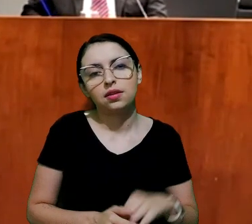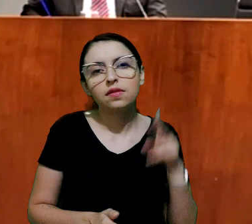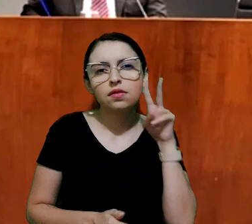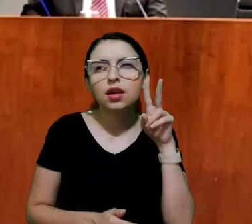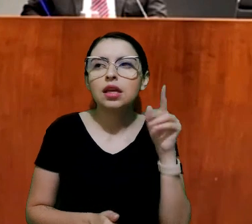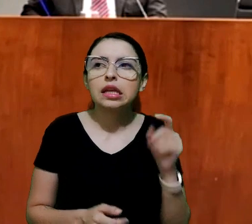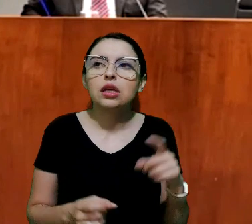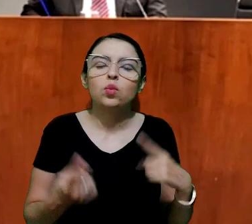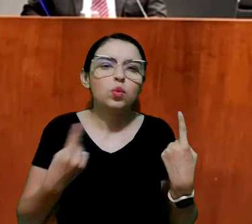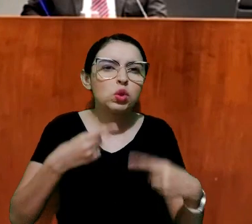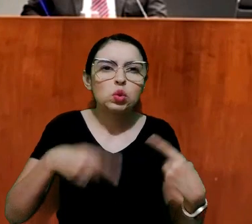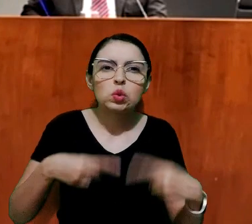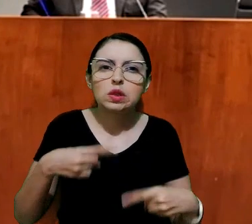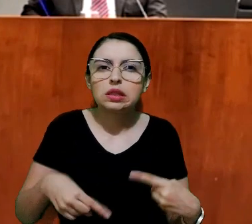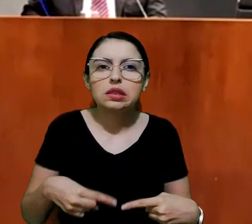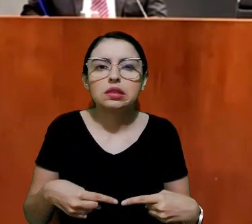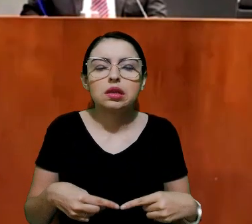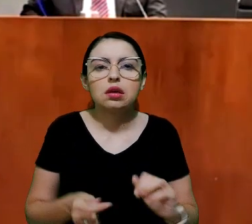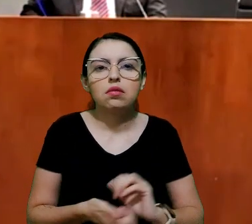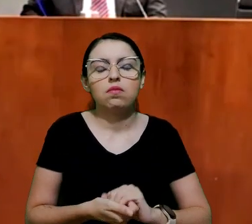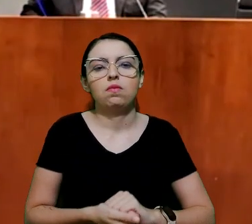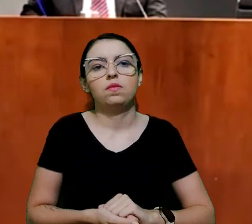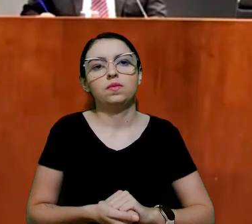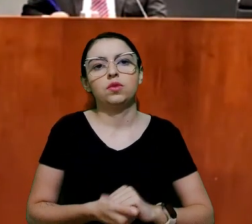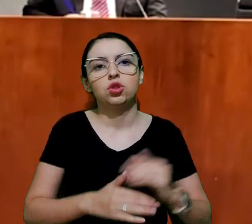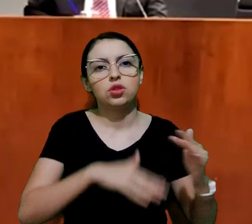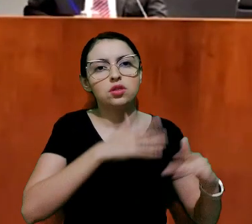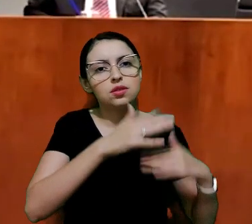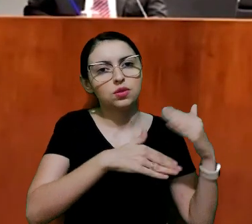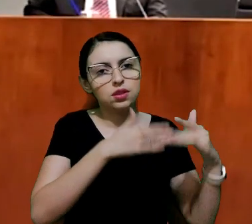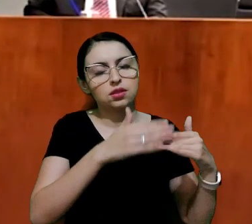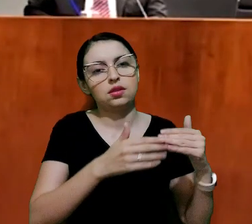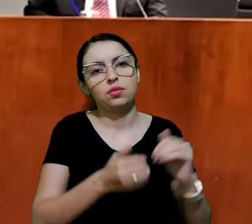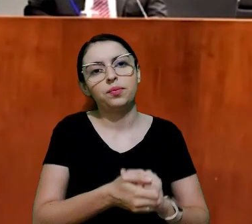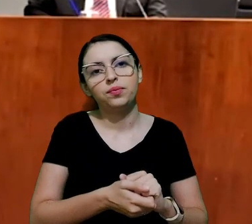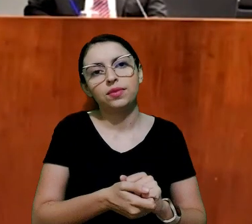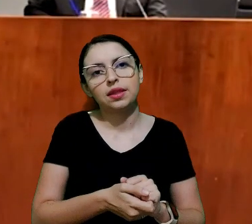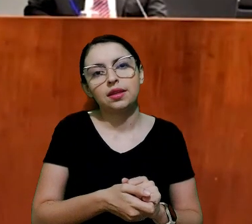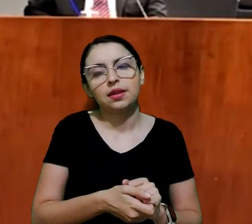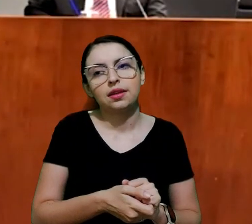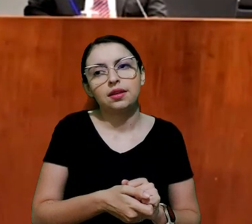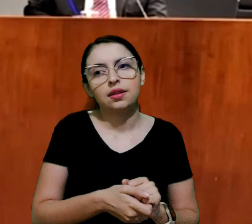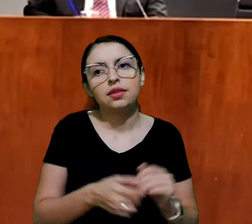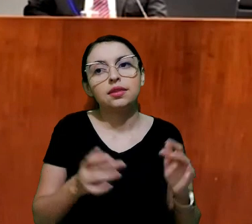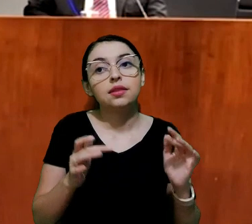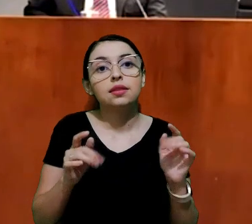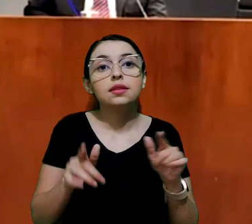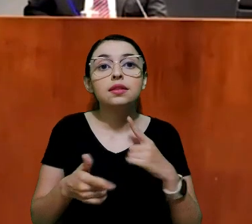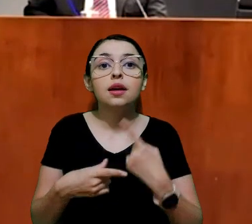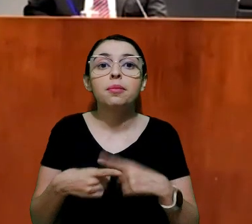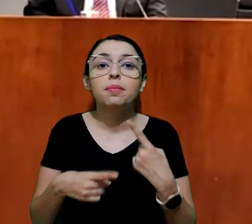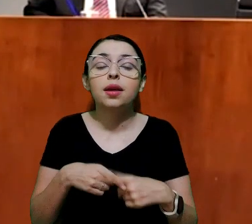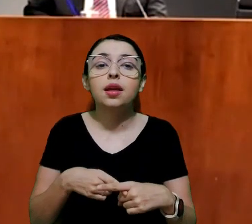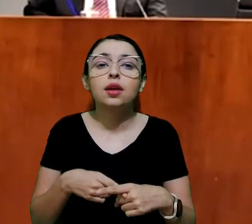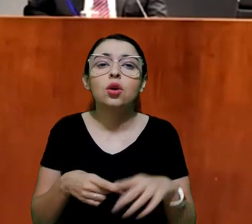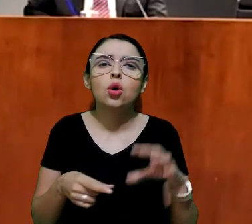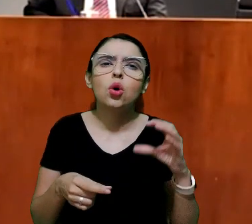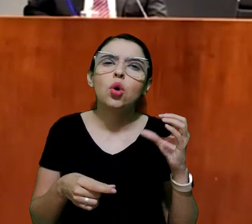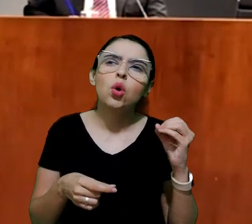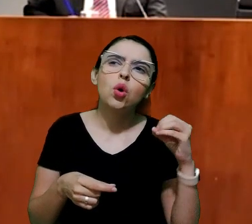repercussão na vida de sucessão. A questão relacionada com as outorgas maritais